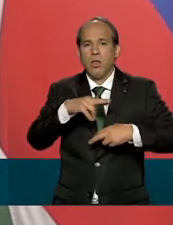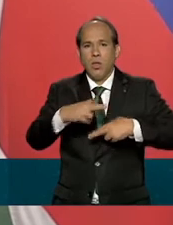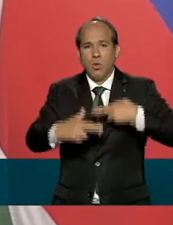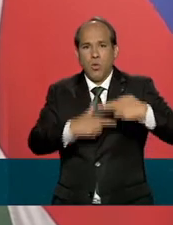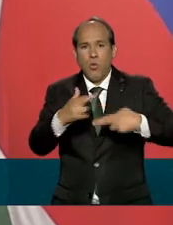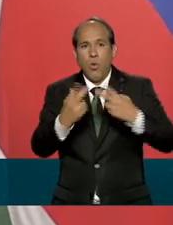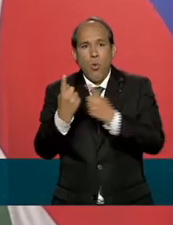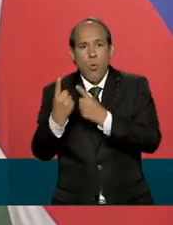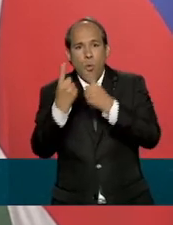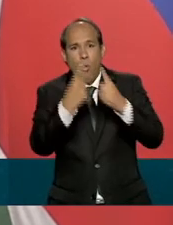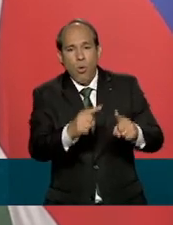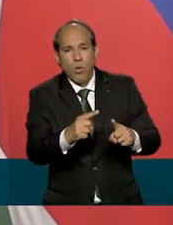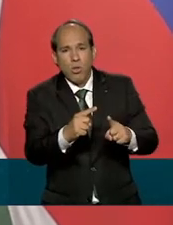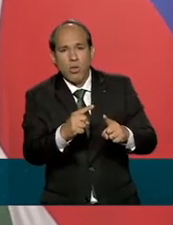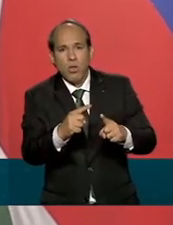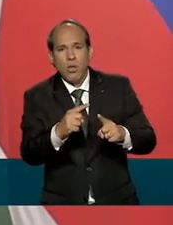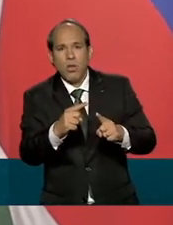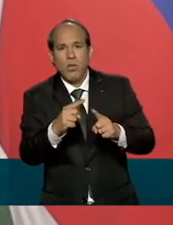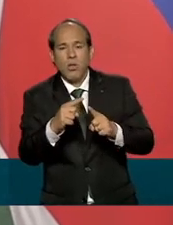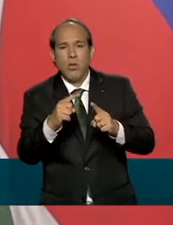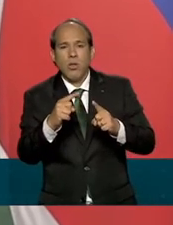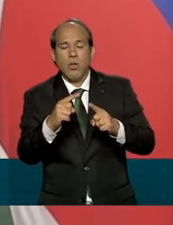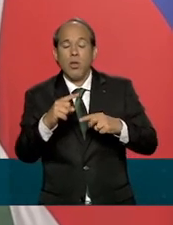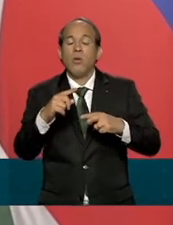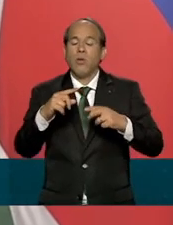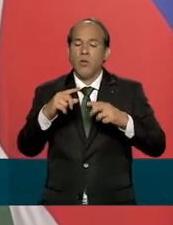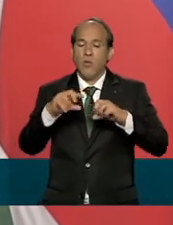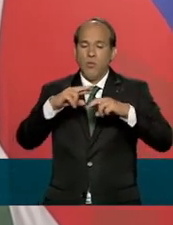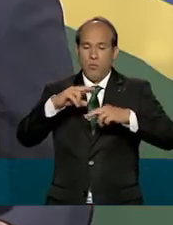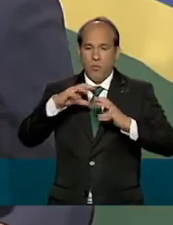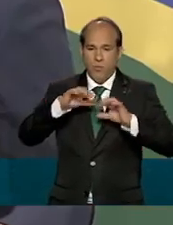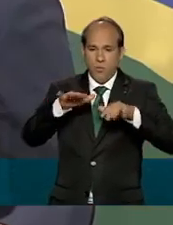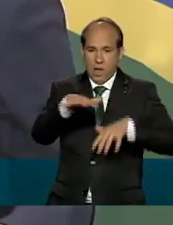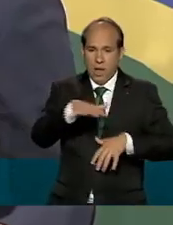contra 28% do mundo, ou melhor, de fontes renováveis.